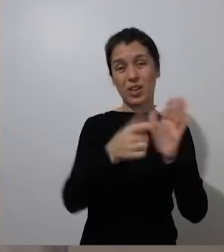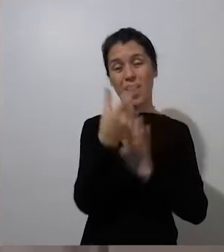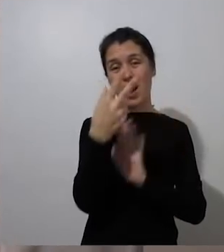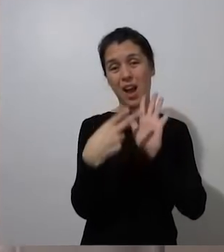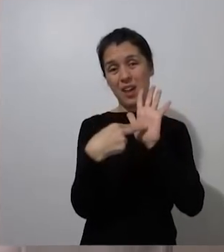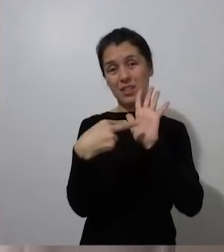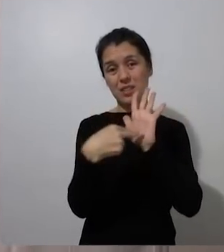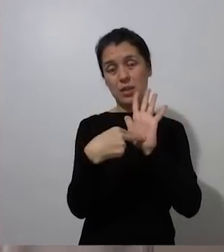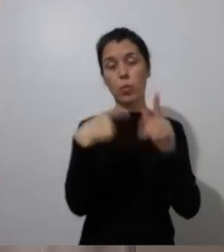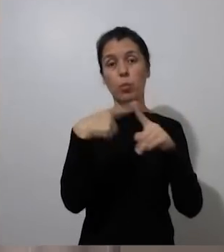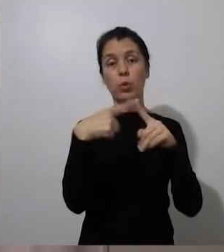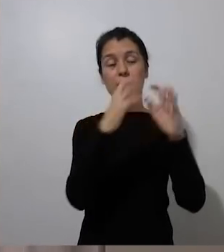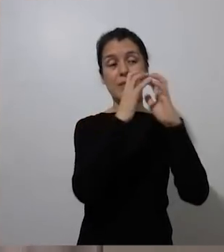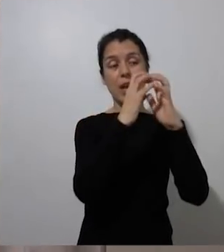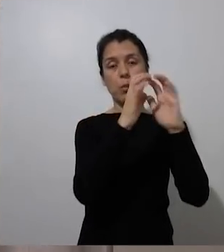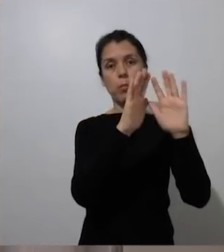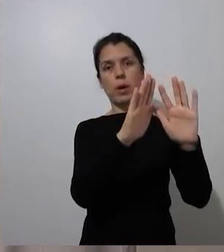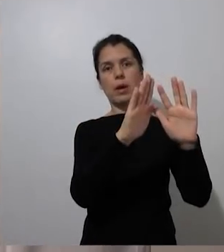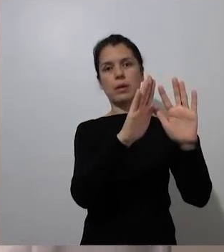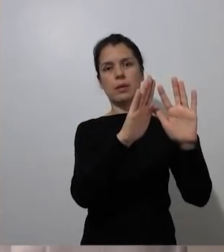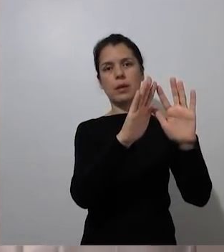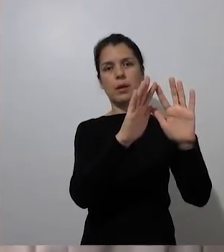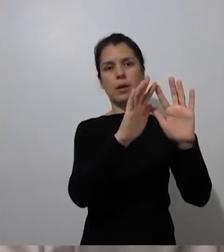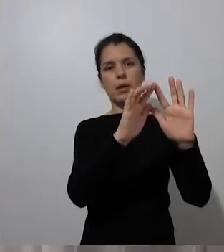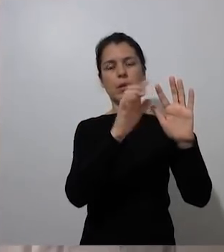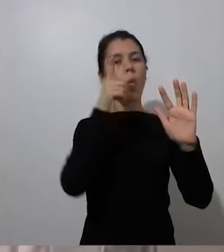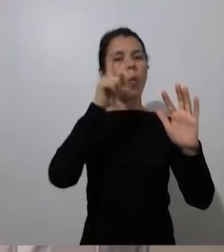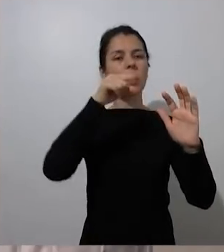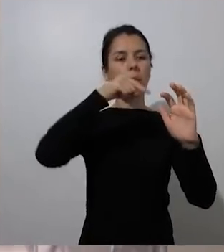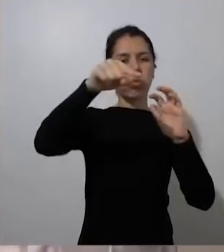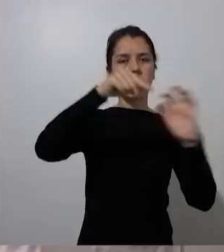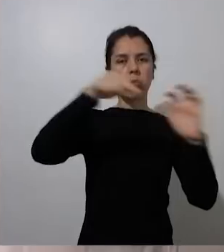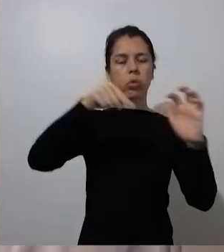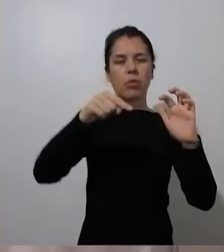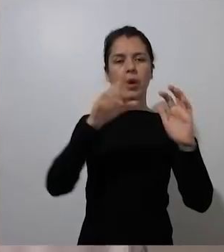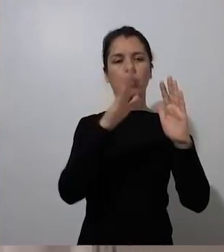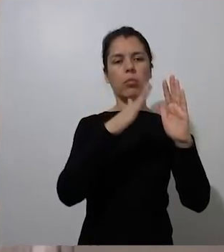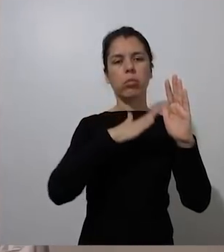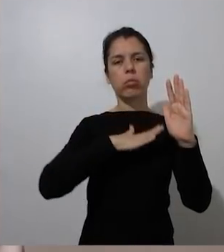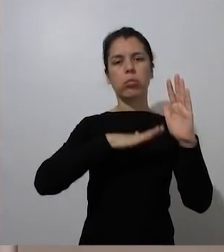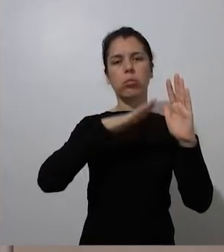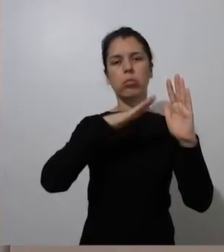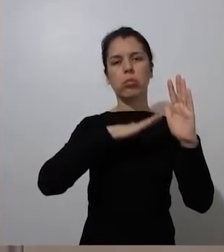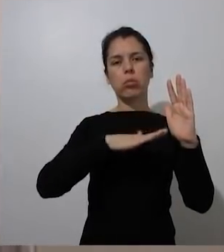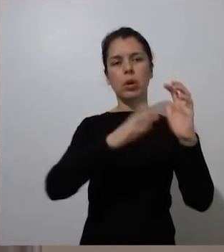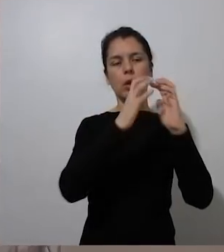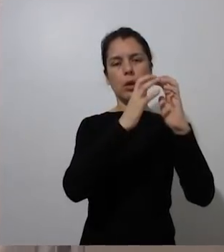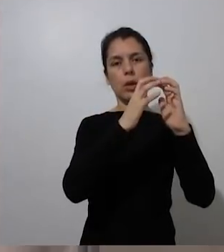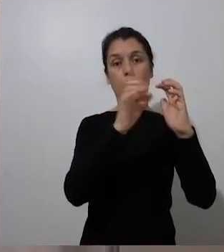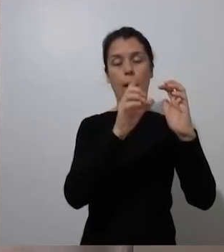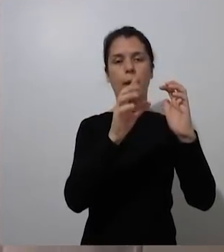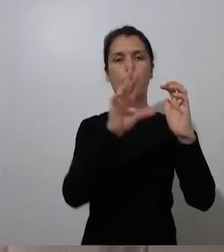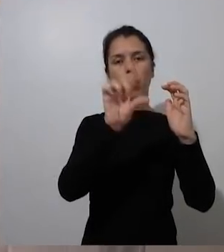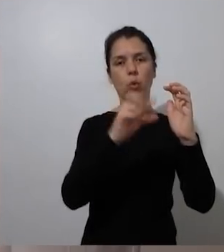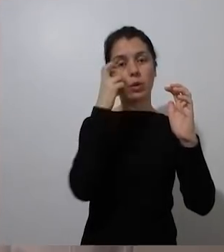na concentração, porque o cérebro fica freado, o cérebro não faz as conexões, então deixa muito lento. Ser lento não significa ser